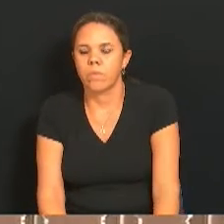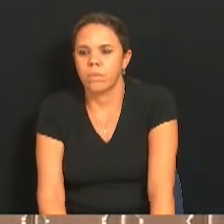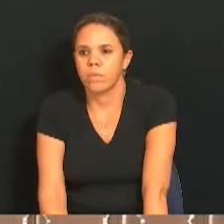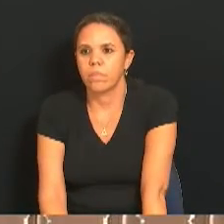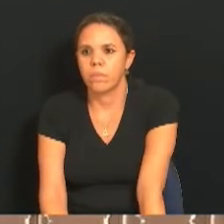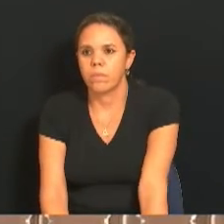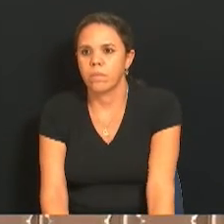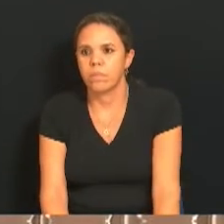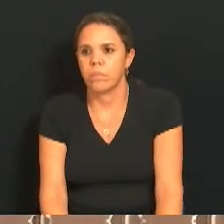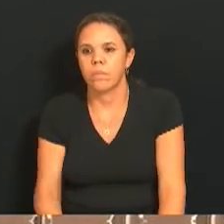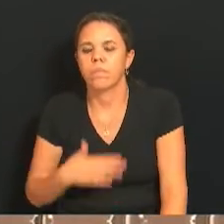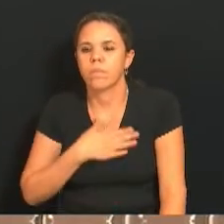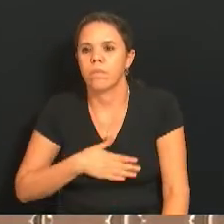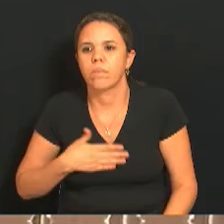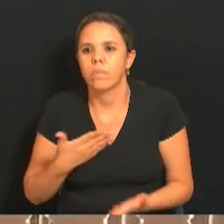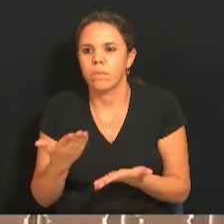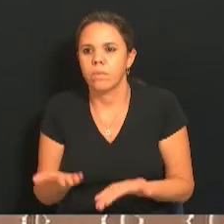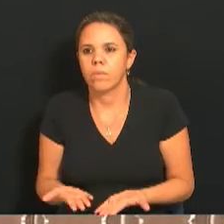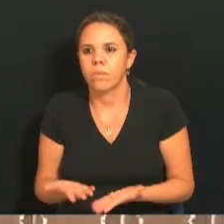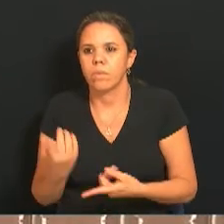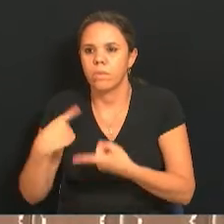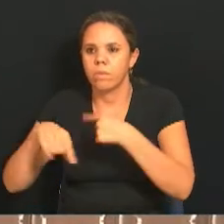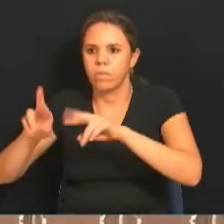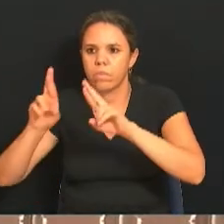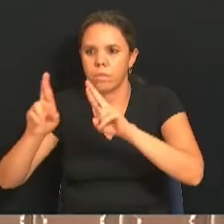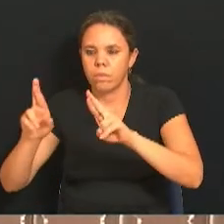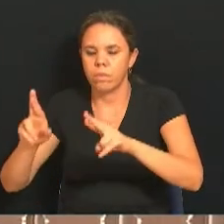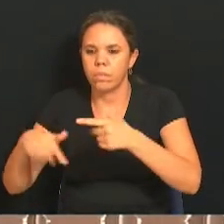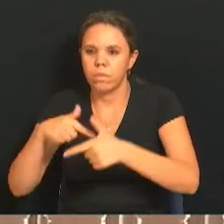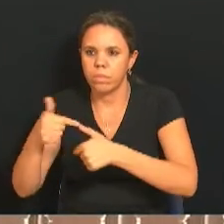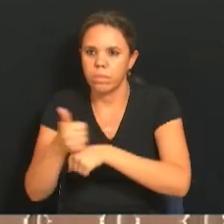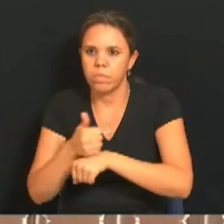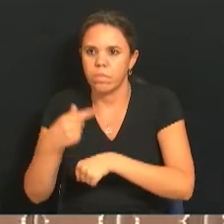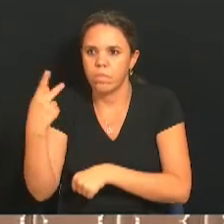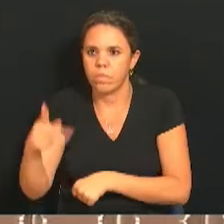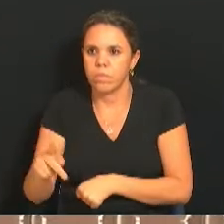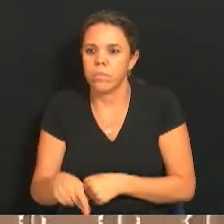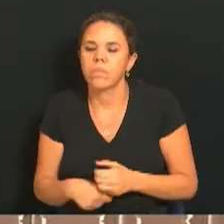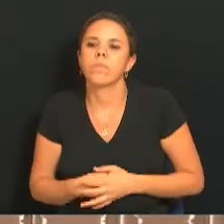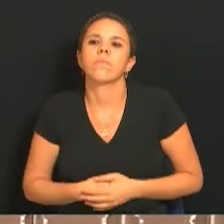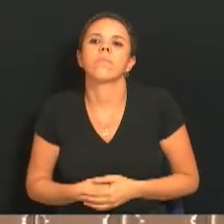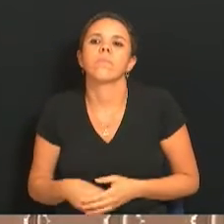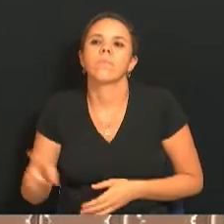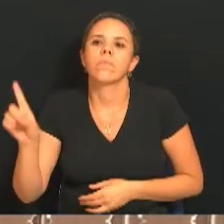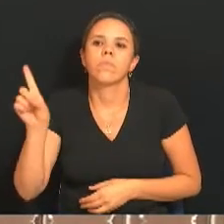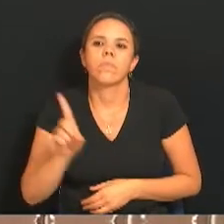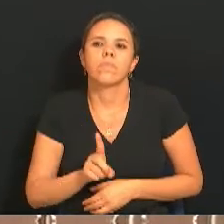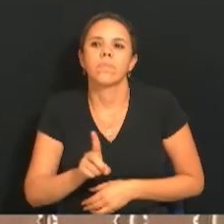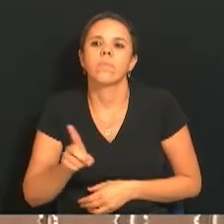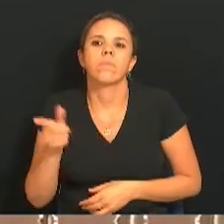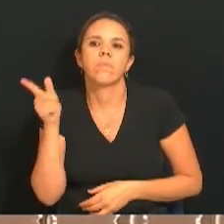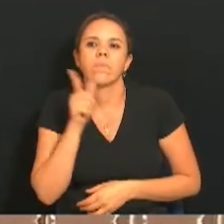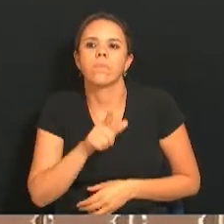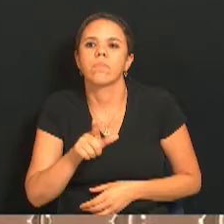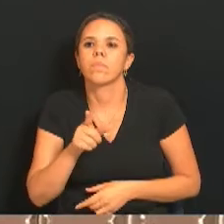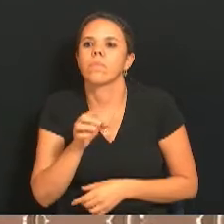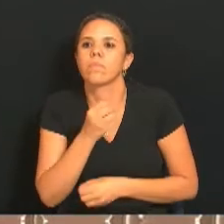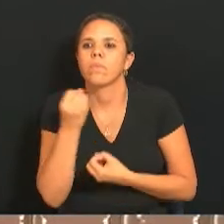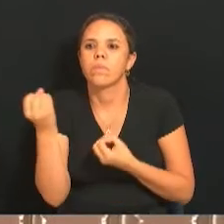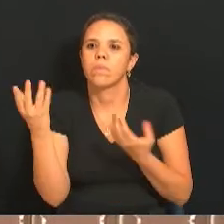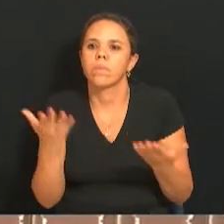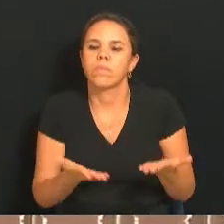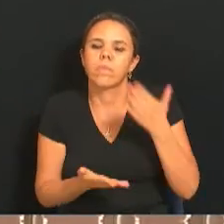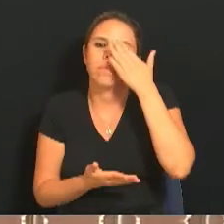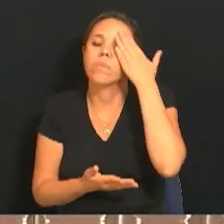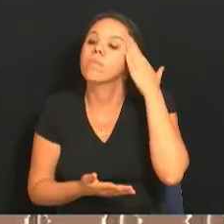Doutoso, prazer é meu, né? Tenha muito sucesso, né? Saiba que, né, a sua chegada é muito bem-vinda, né?